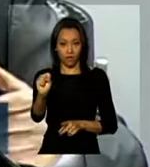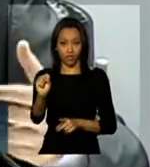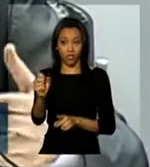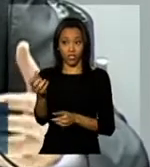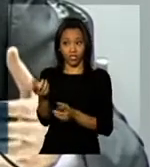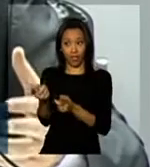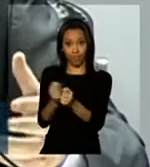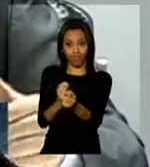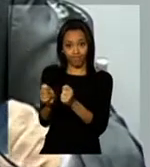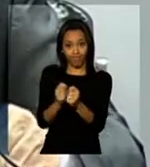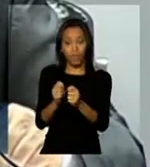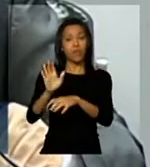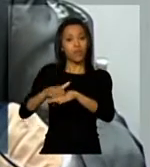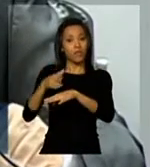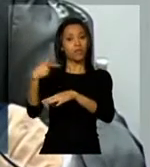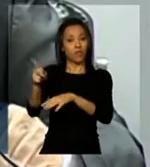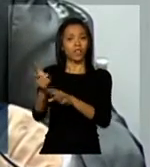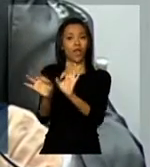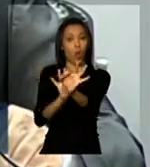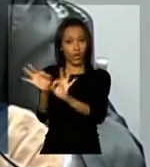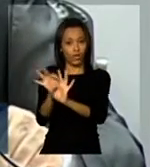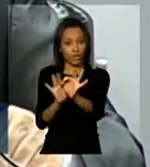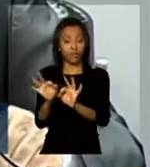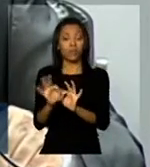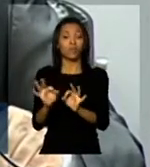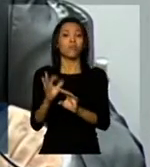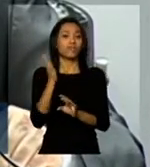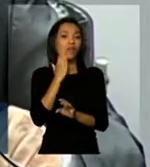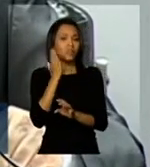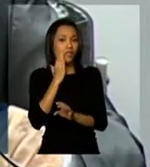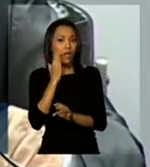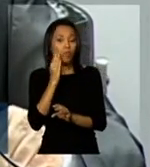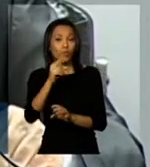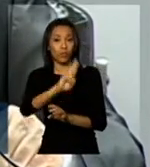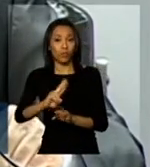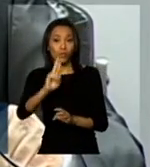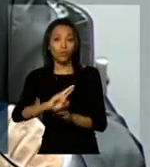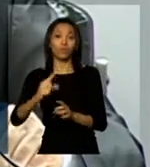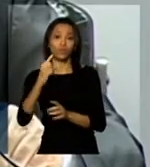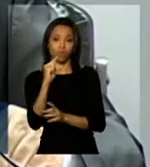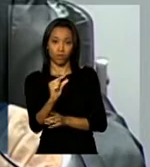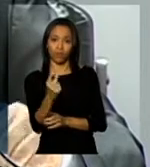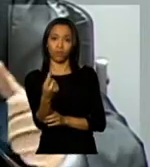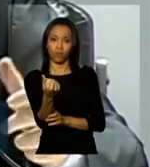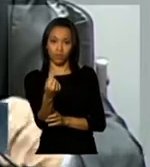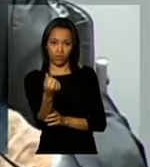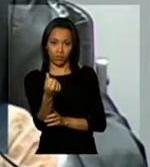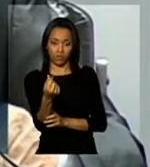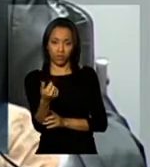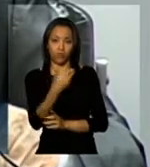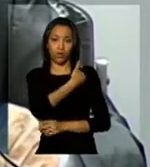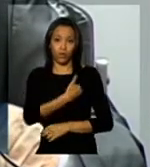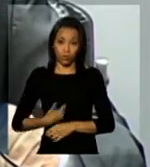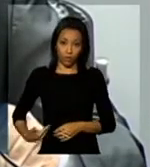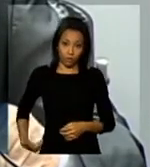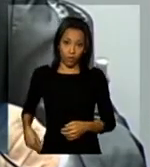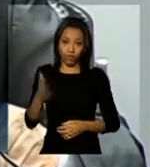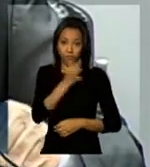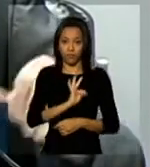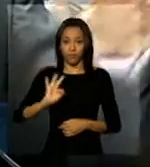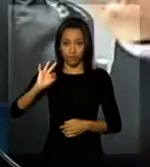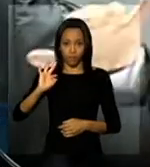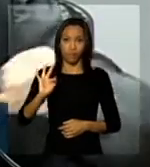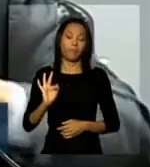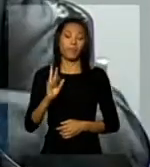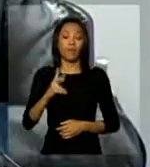mas ele já trabalha com menos recursos do governo central. Então, serão menos recursos do que no ano passado. A